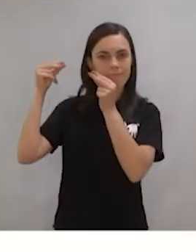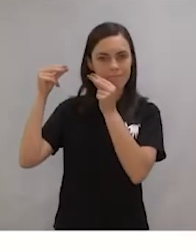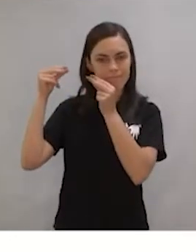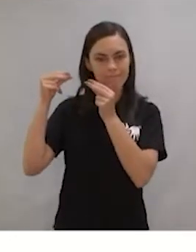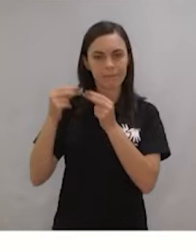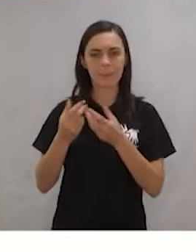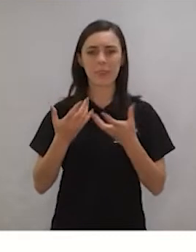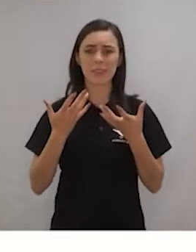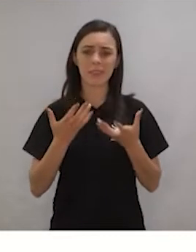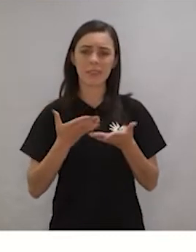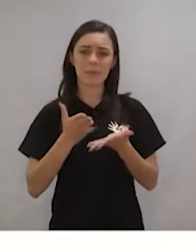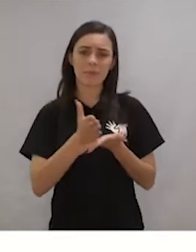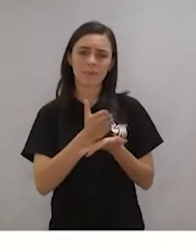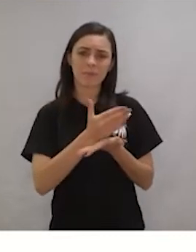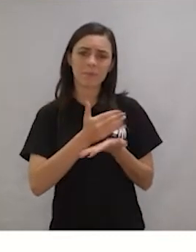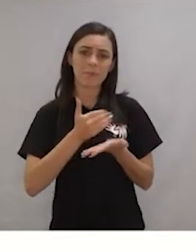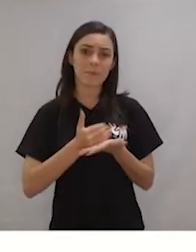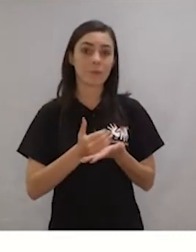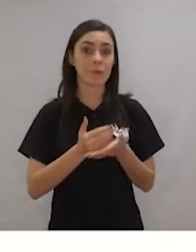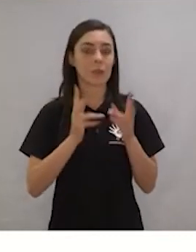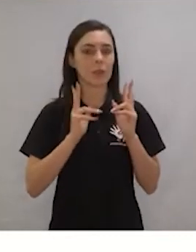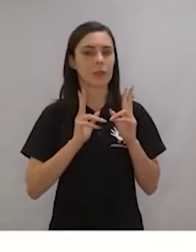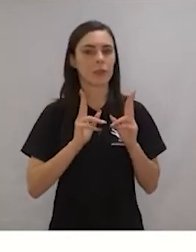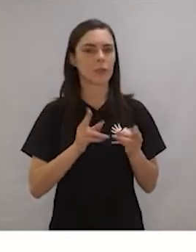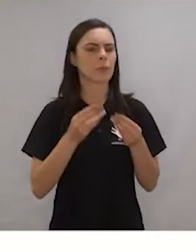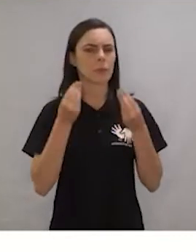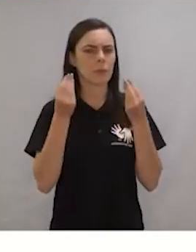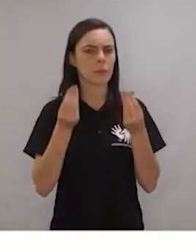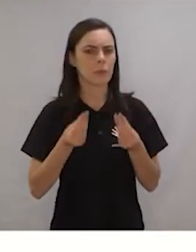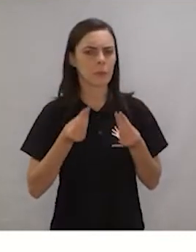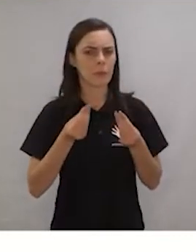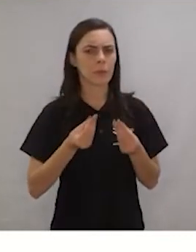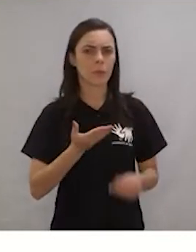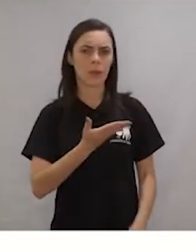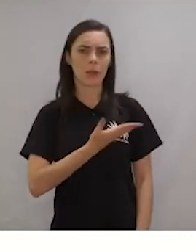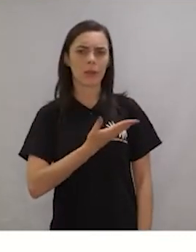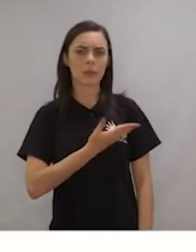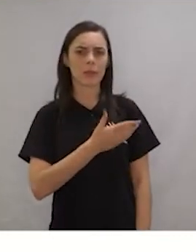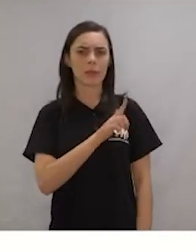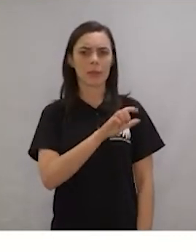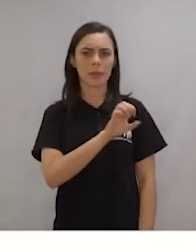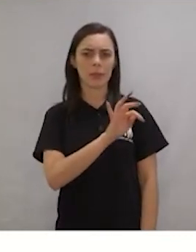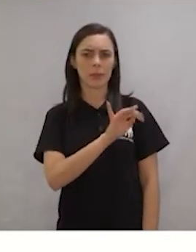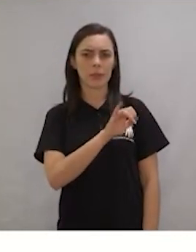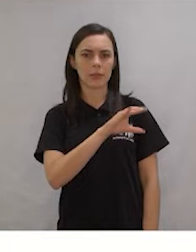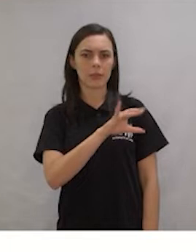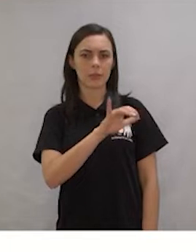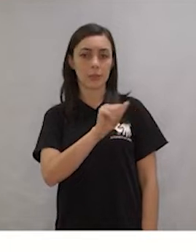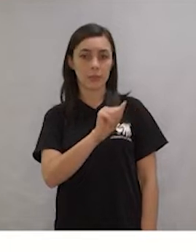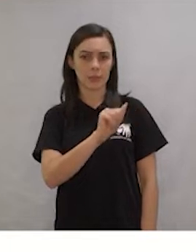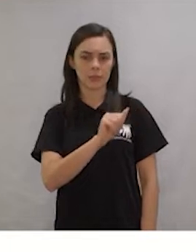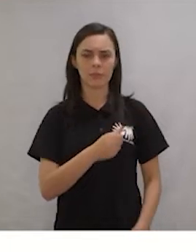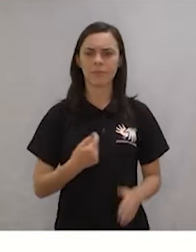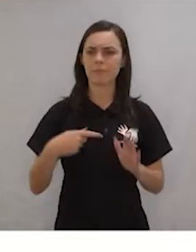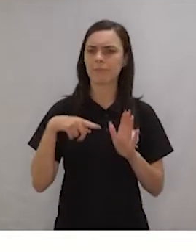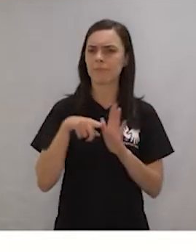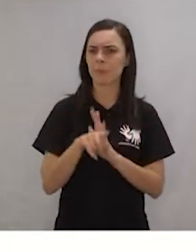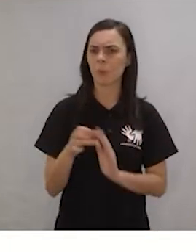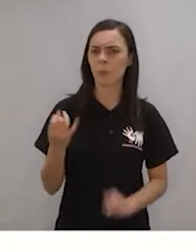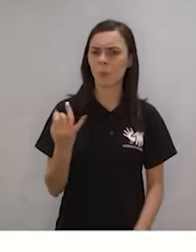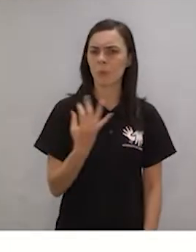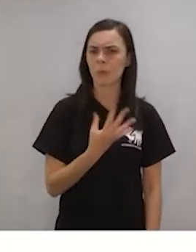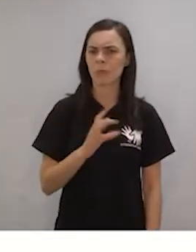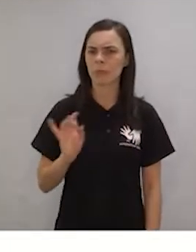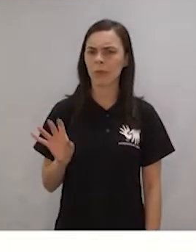laços e quer dividi-los igualmente com sua amiga Letícia. Com